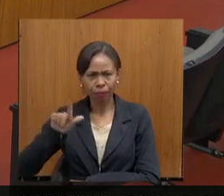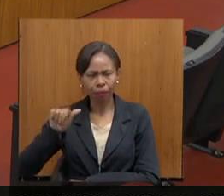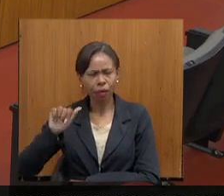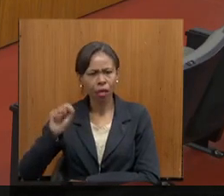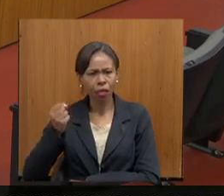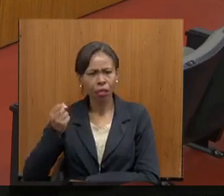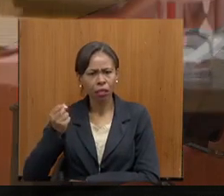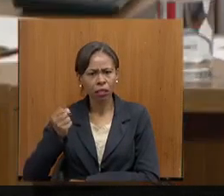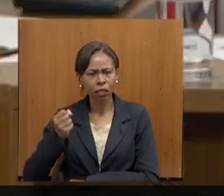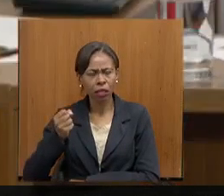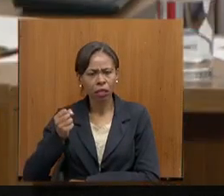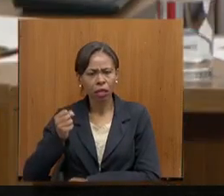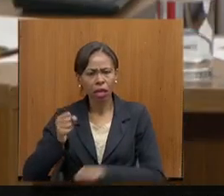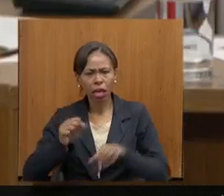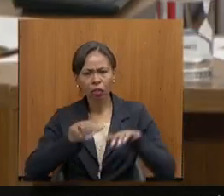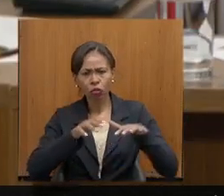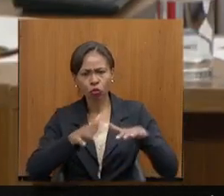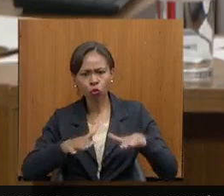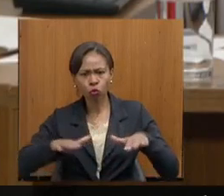não é